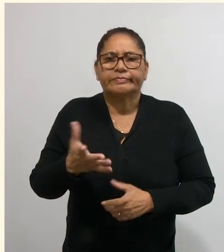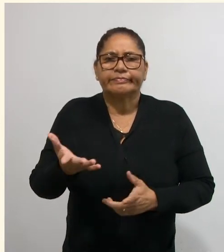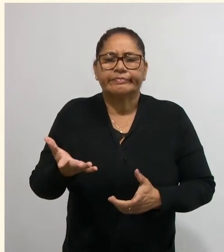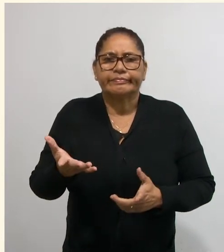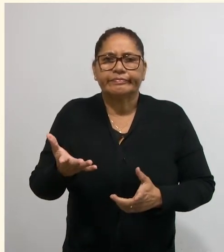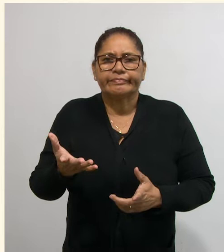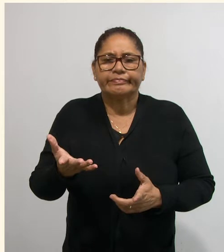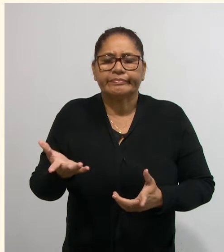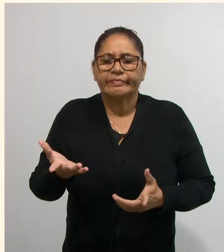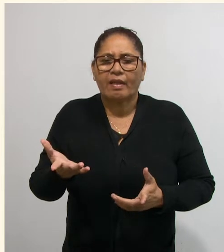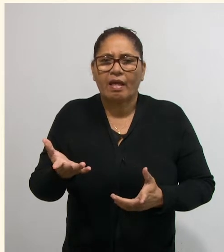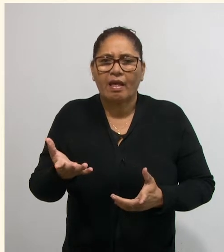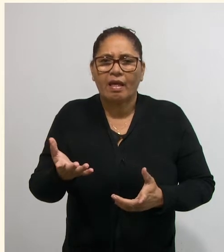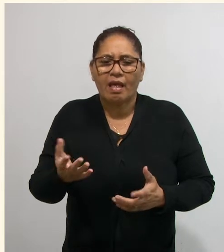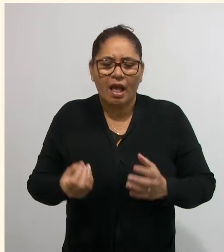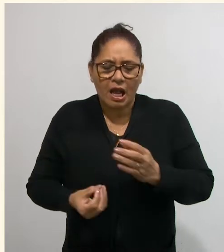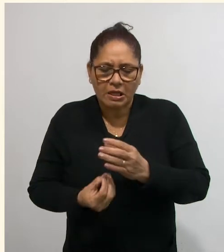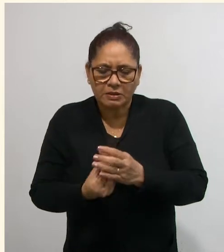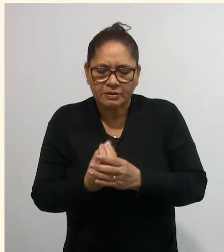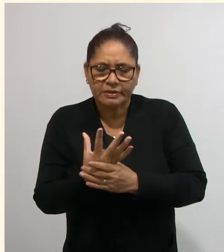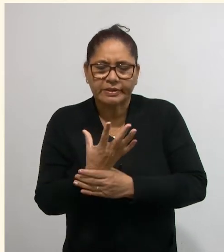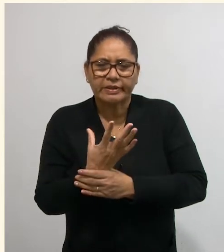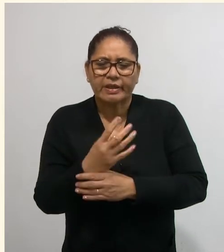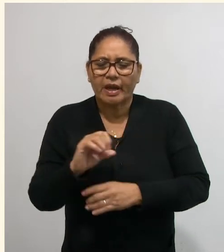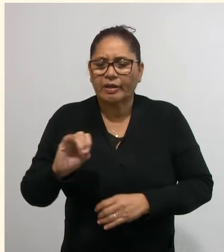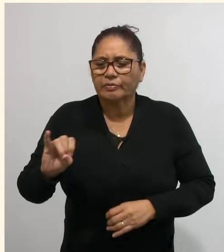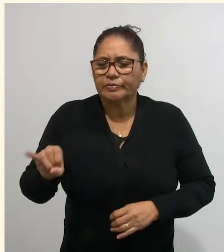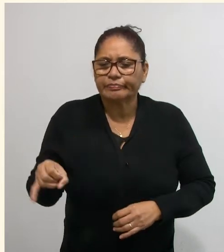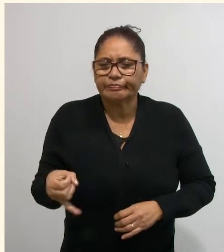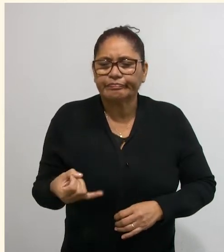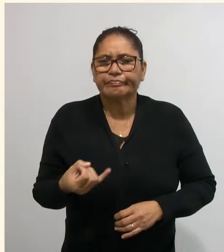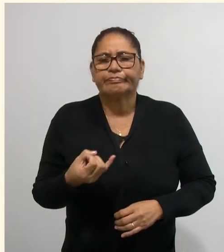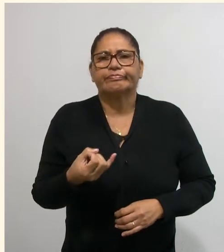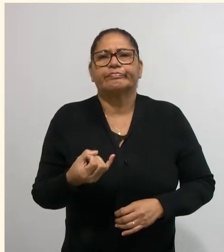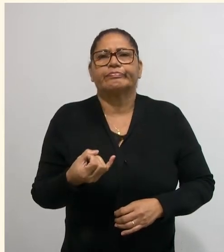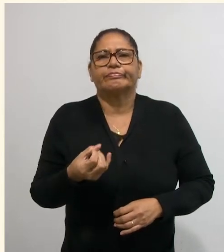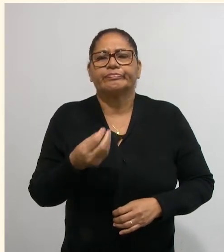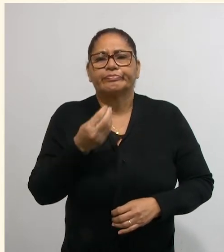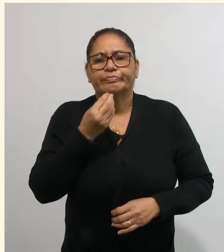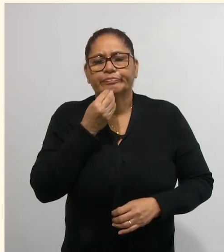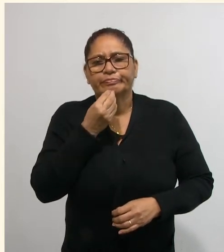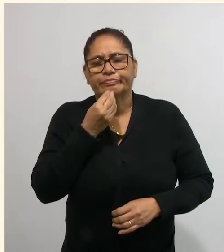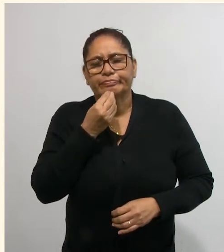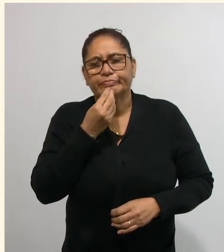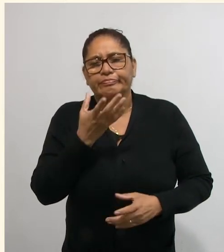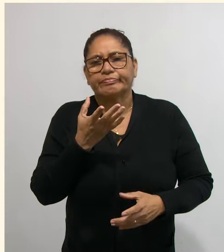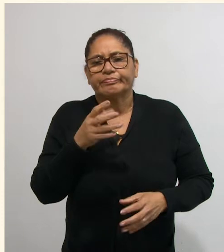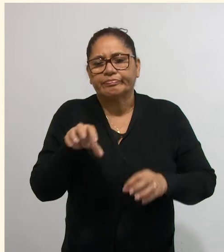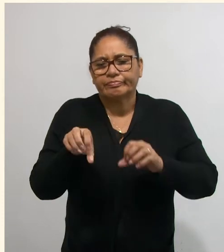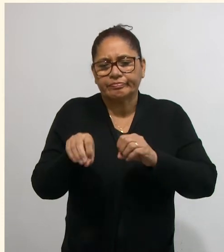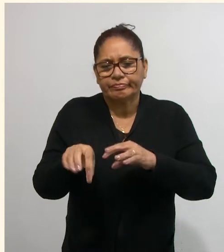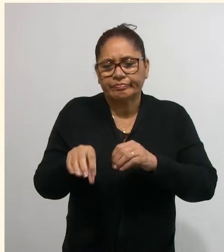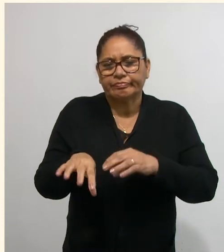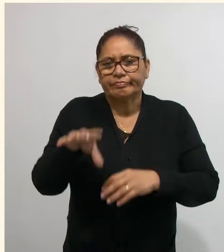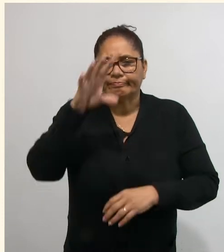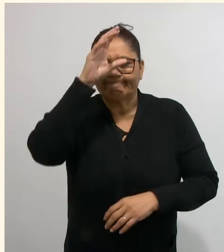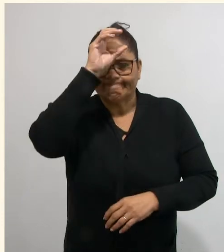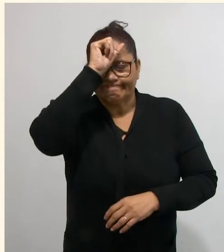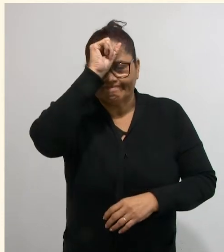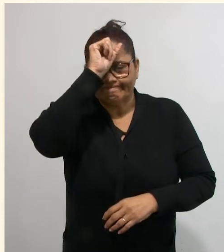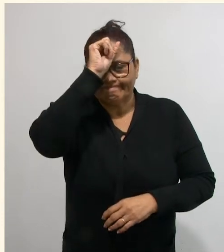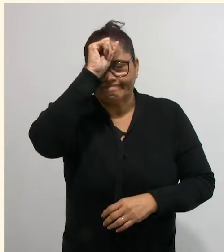intersubjetivos, destinados a criar oportunidades de quê? De ensino e